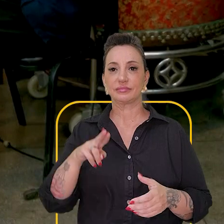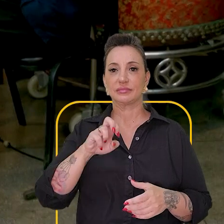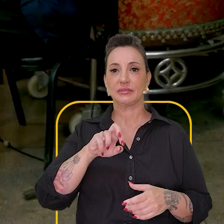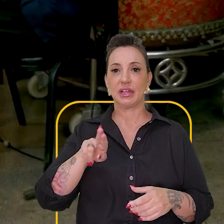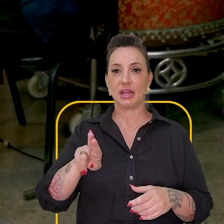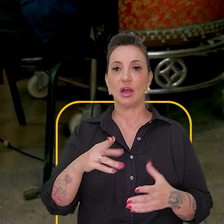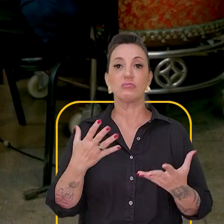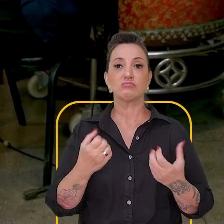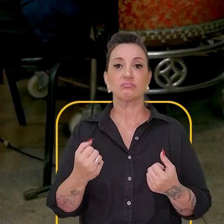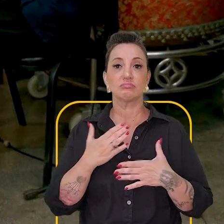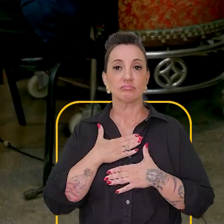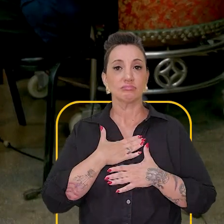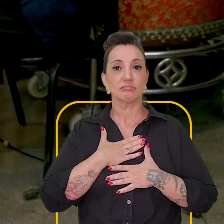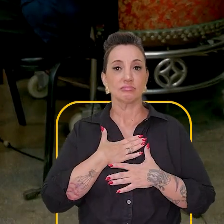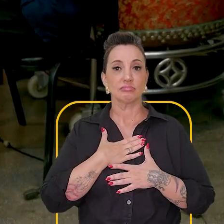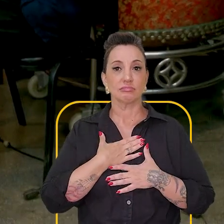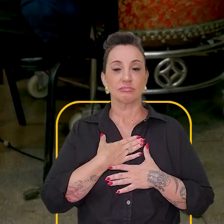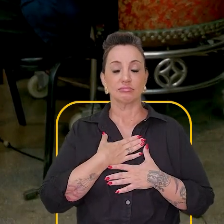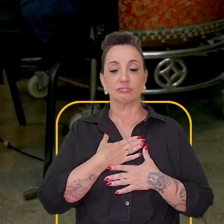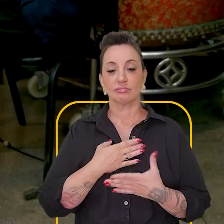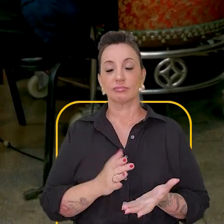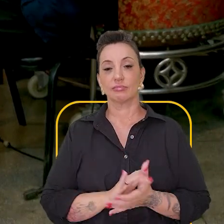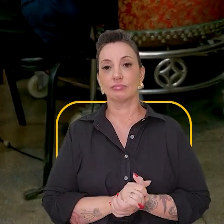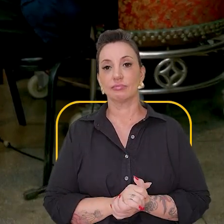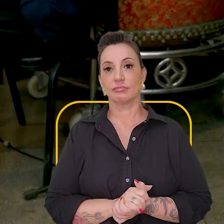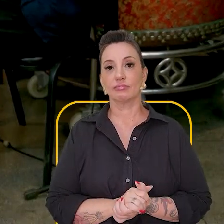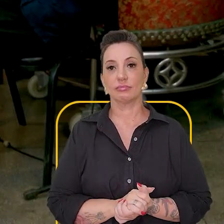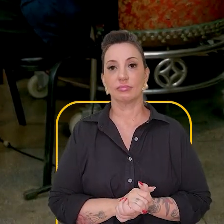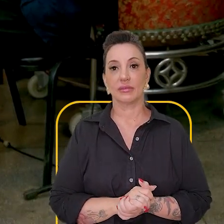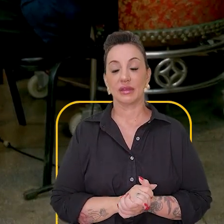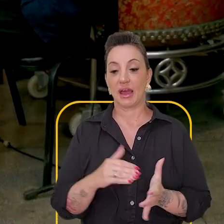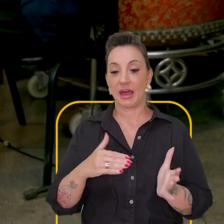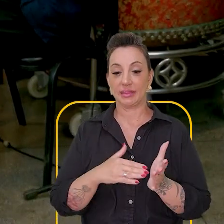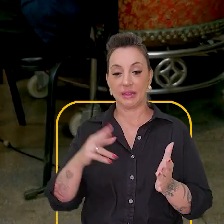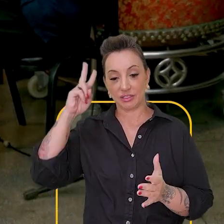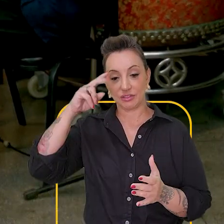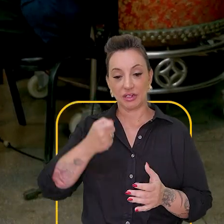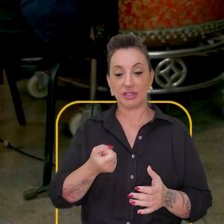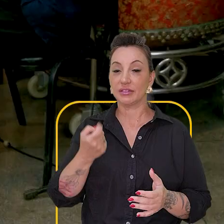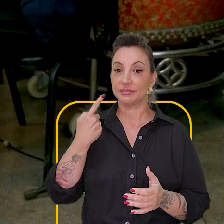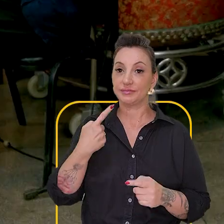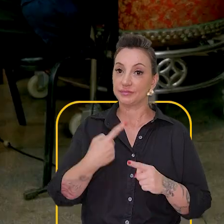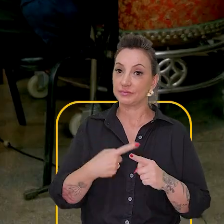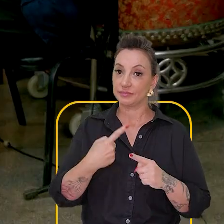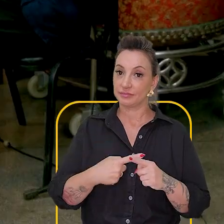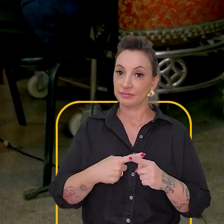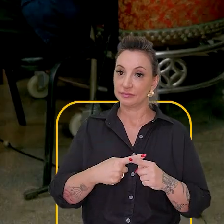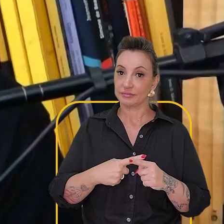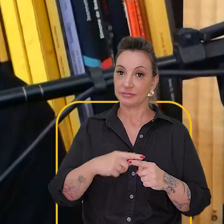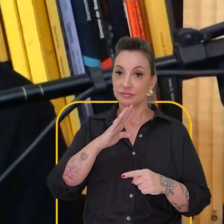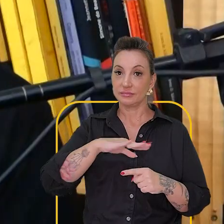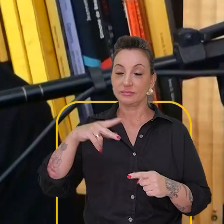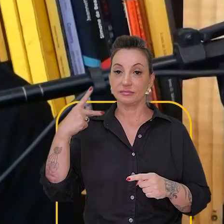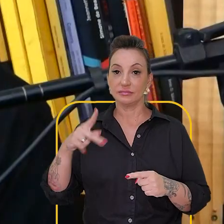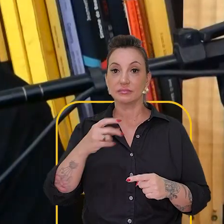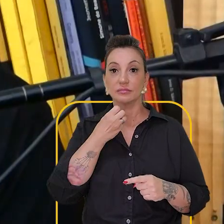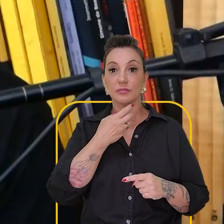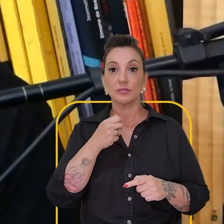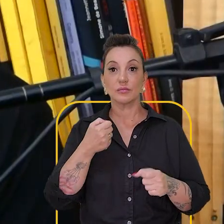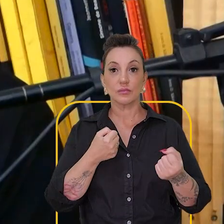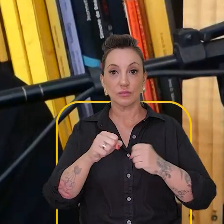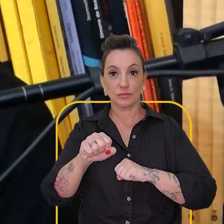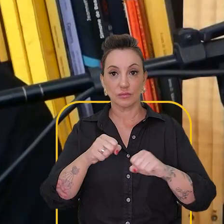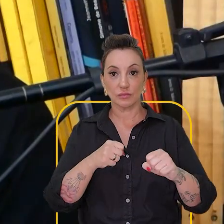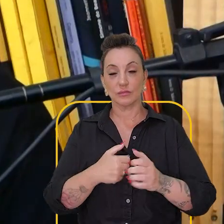eu a os alunos dele eram muito bons de luta e teve um dia que num campeonato eu pedi para ele ficar no corner comigo o